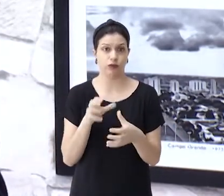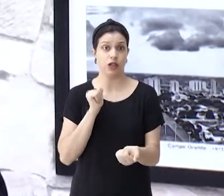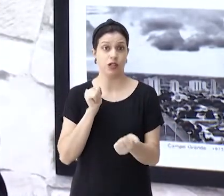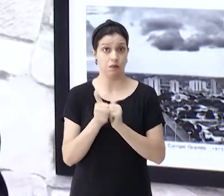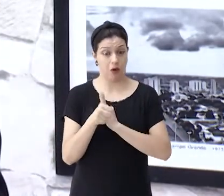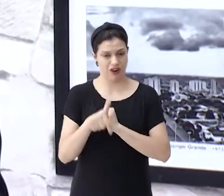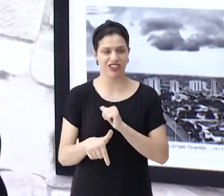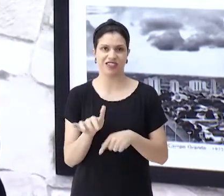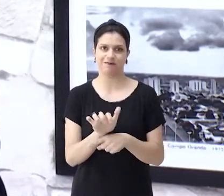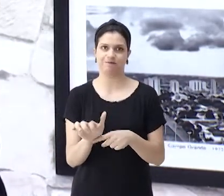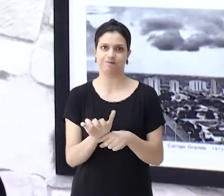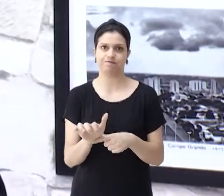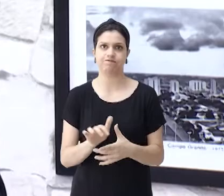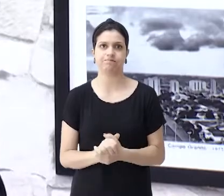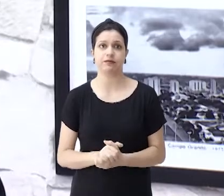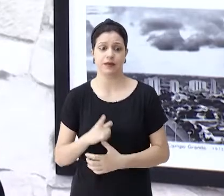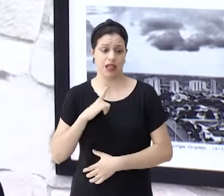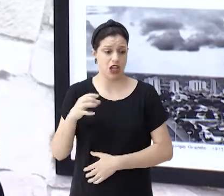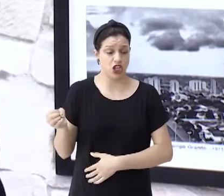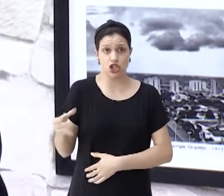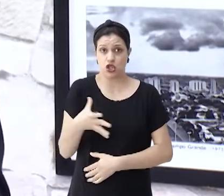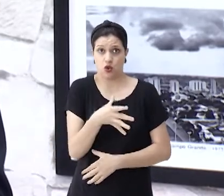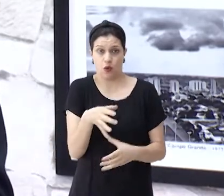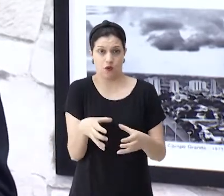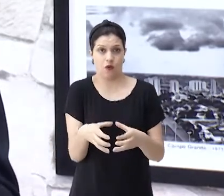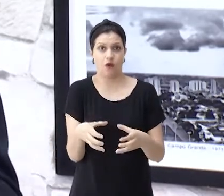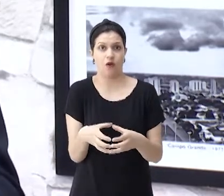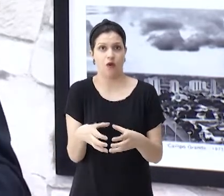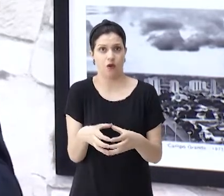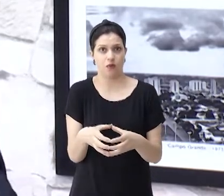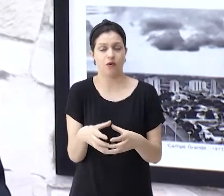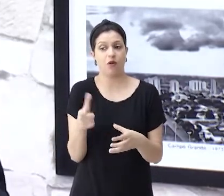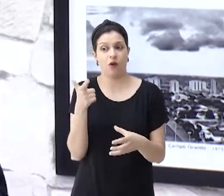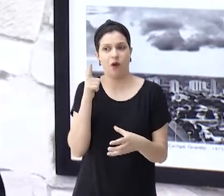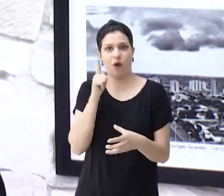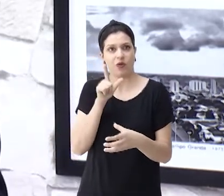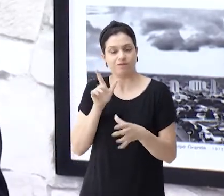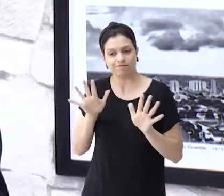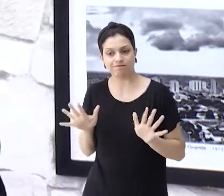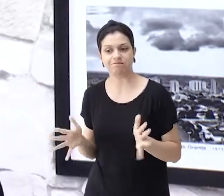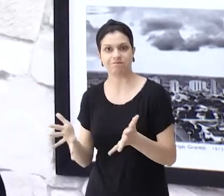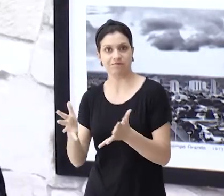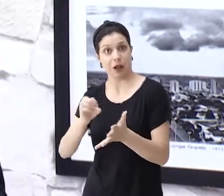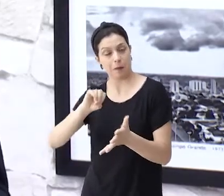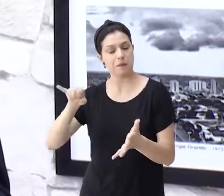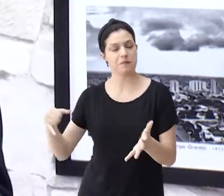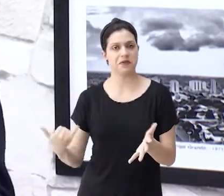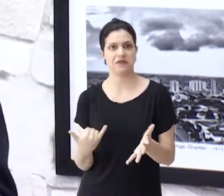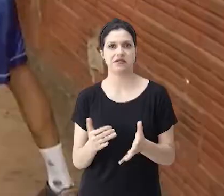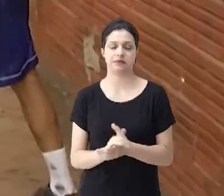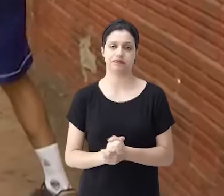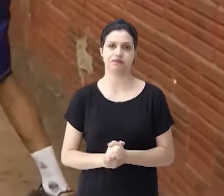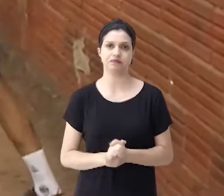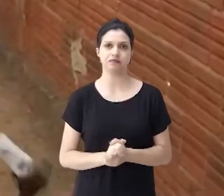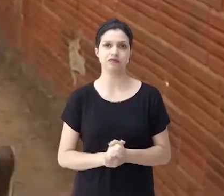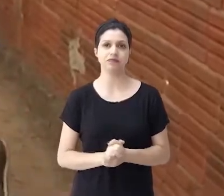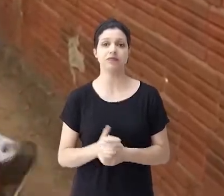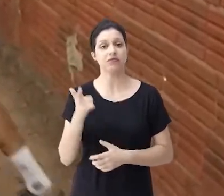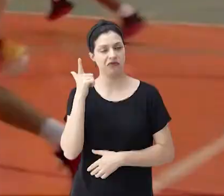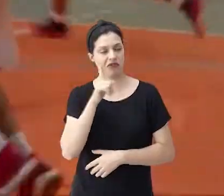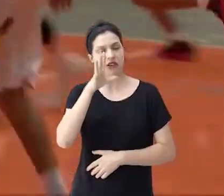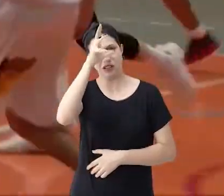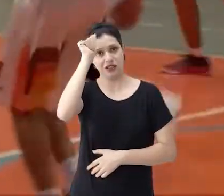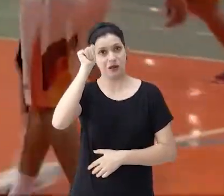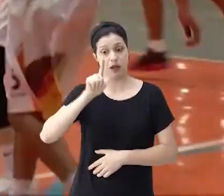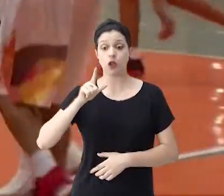que foram feitas com o segmento, do esporte aqui no nosso estado, e essas novas categorias vêm democratizar, dar mais